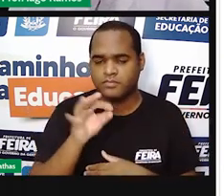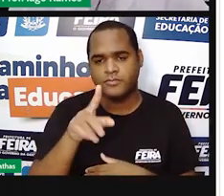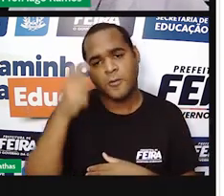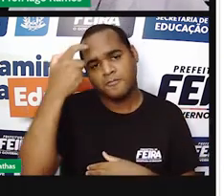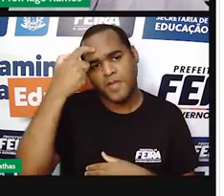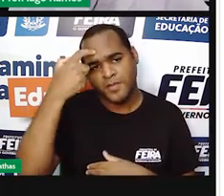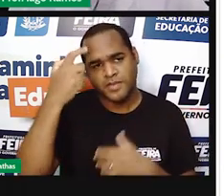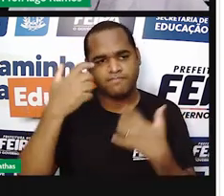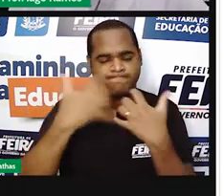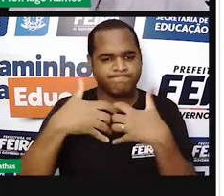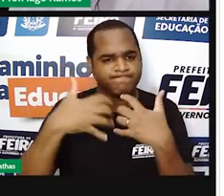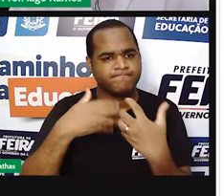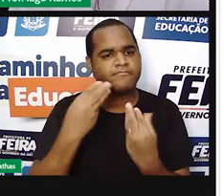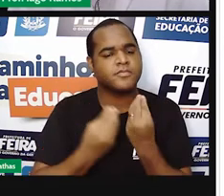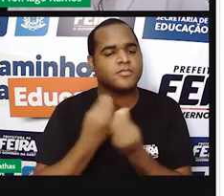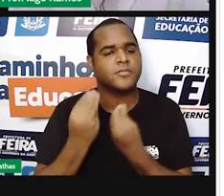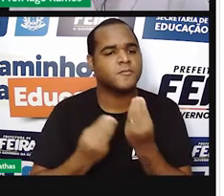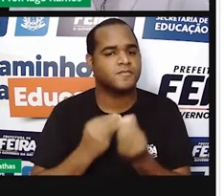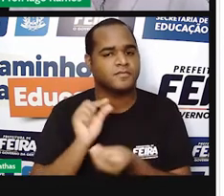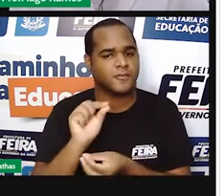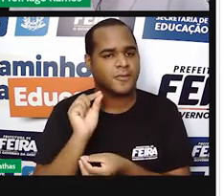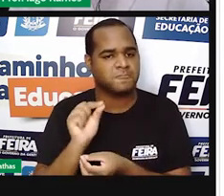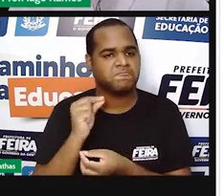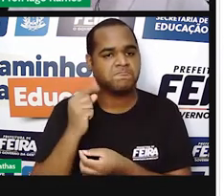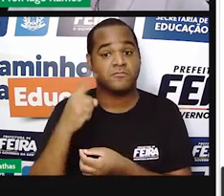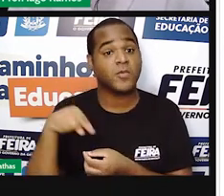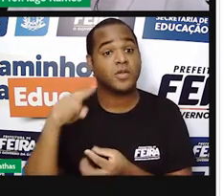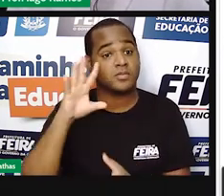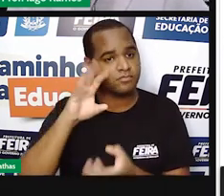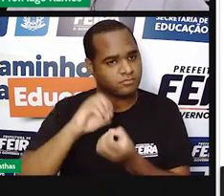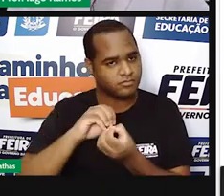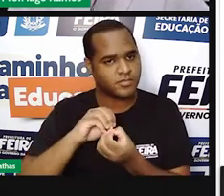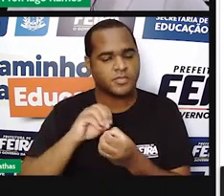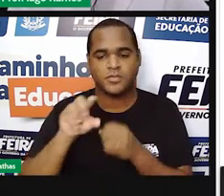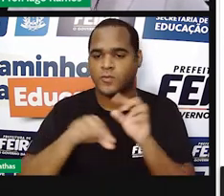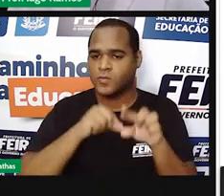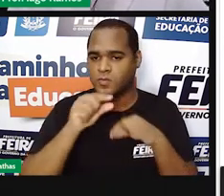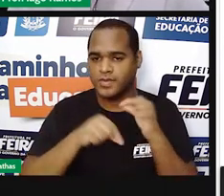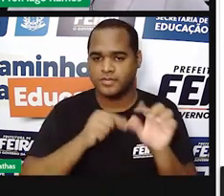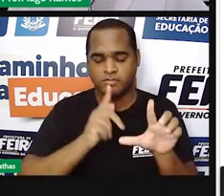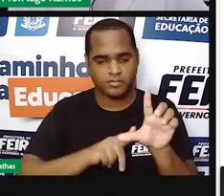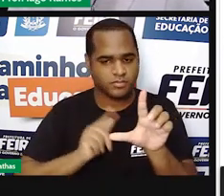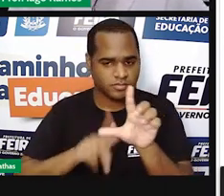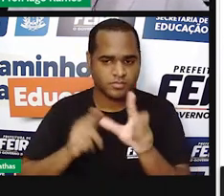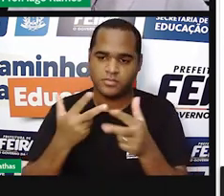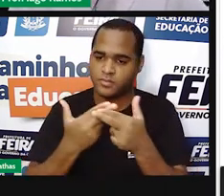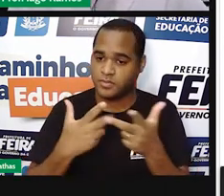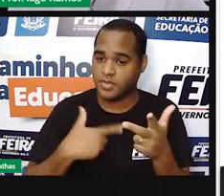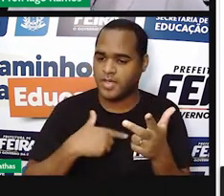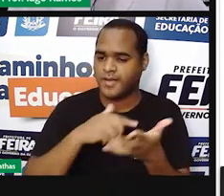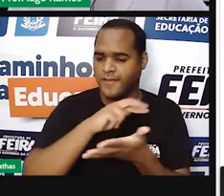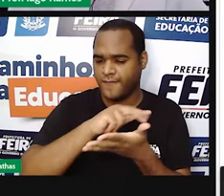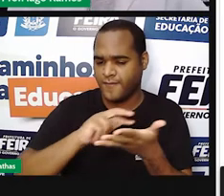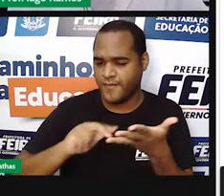pensa no comigo o seguinte né Para a gente escolher as letras no nosso alfabeto existem